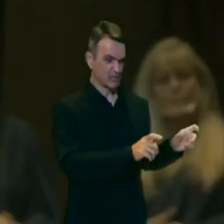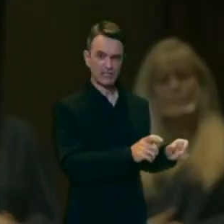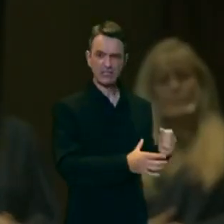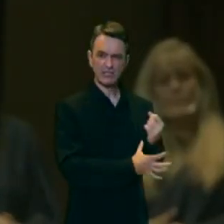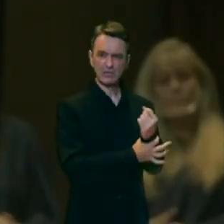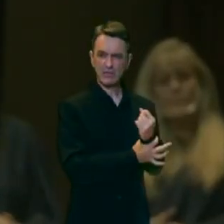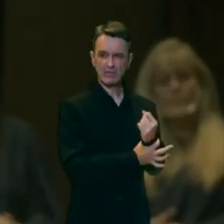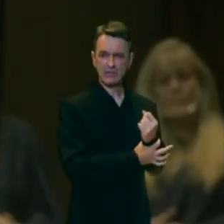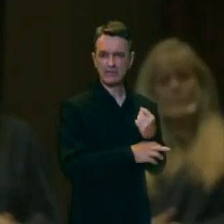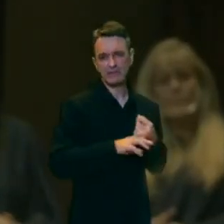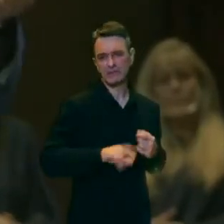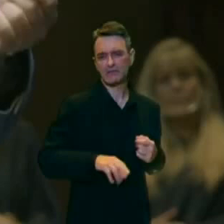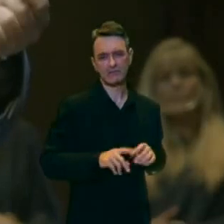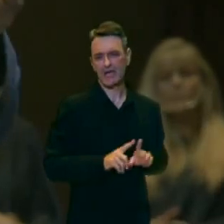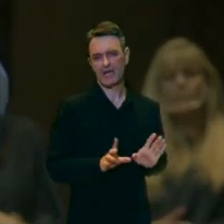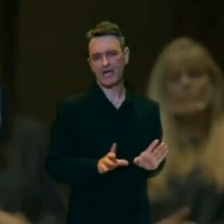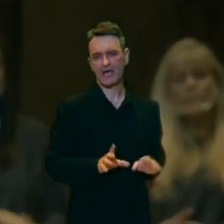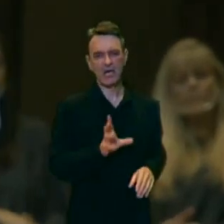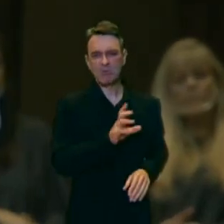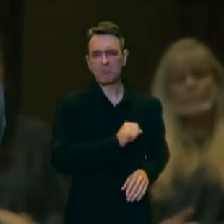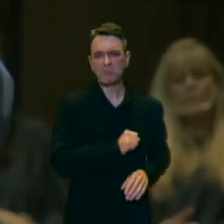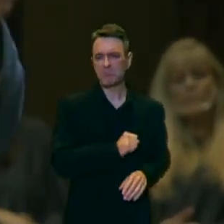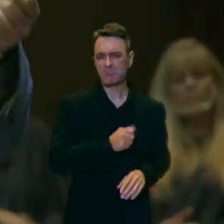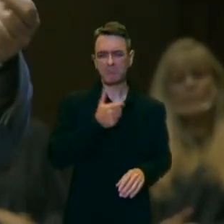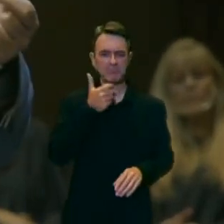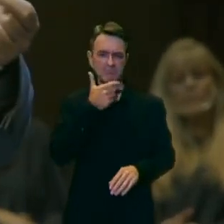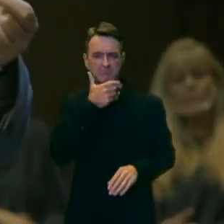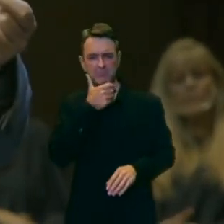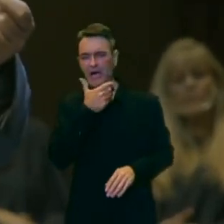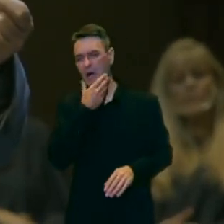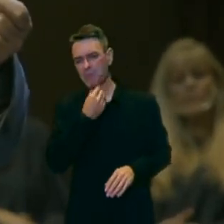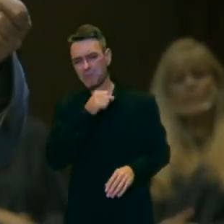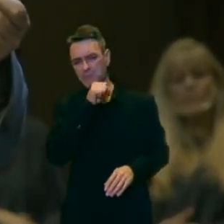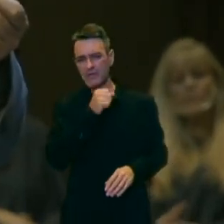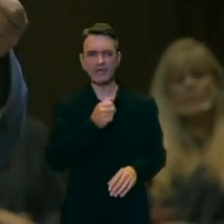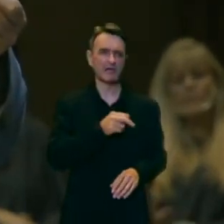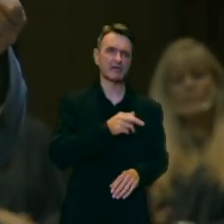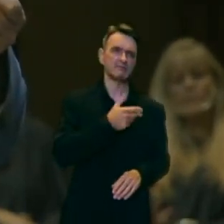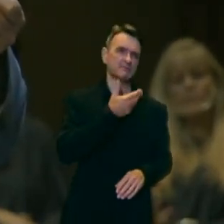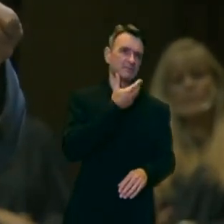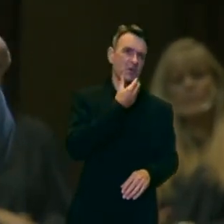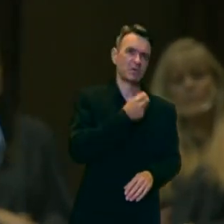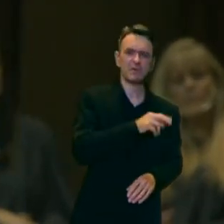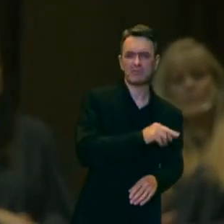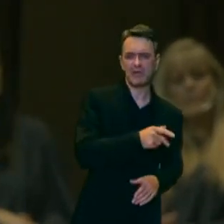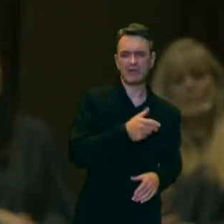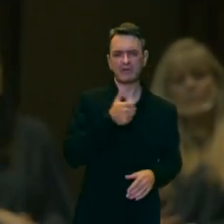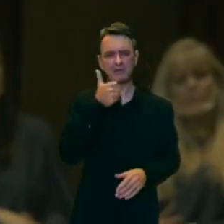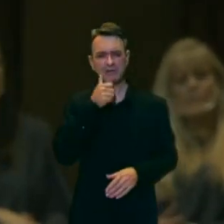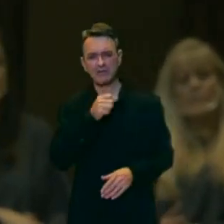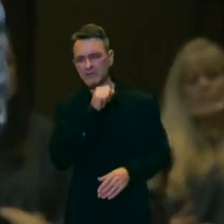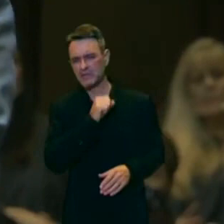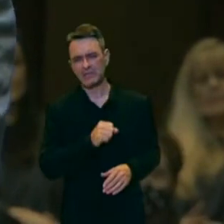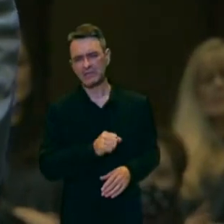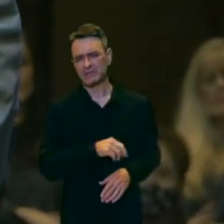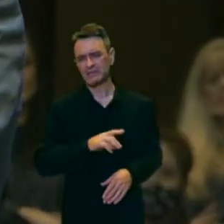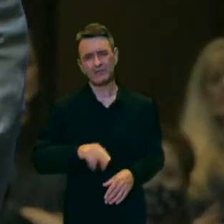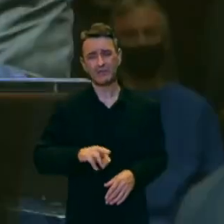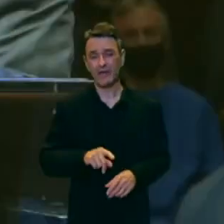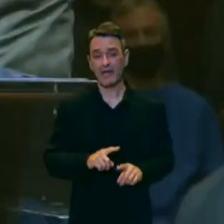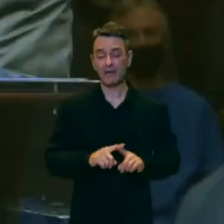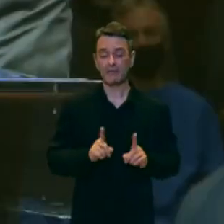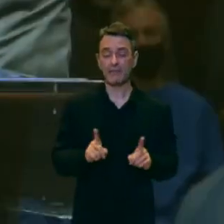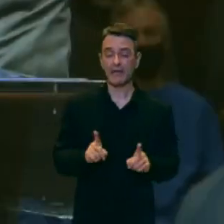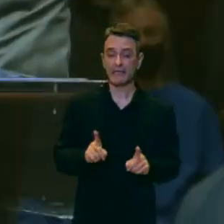amamos, não está no pai, não está no filho, não está no irmão. Não, a nossa segurança tem que ser